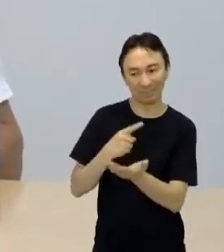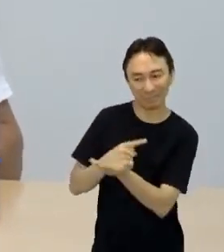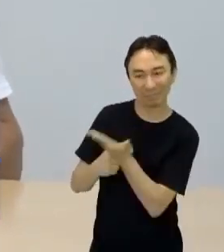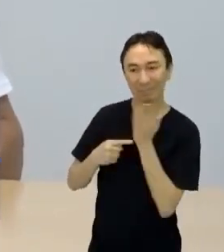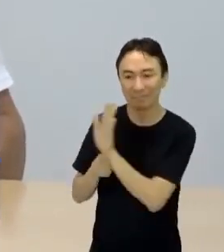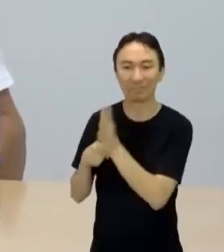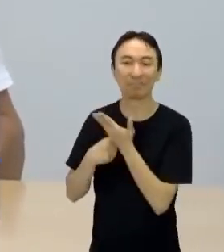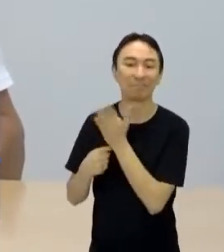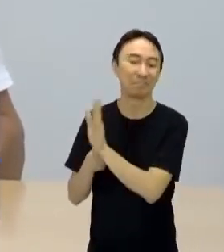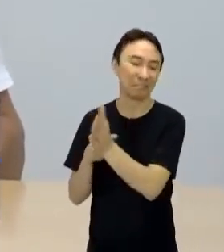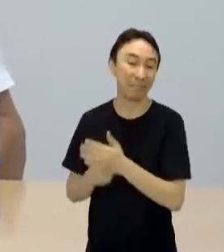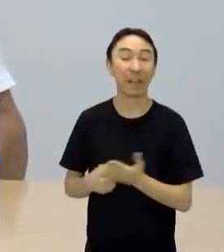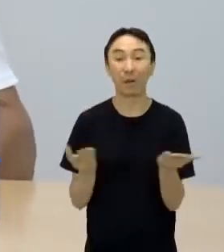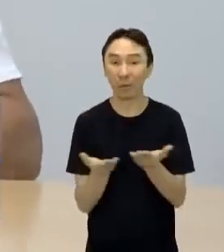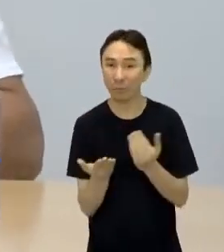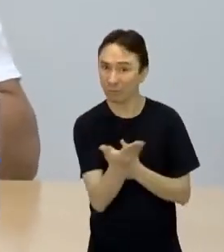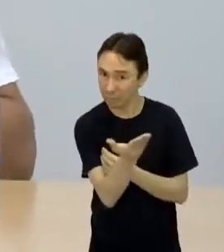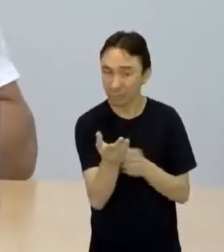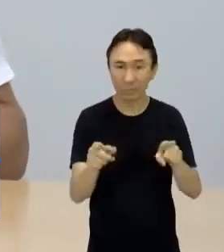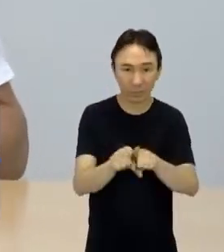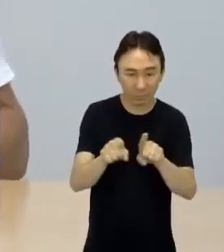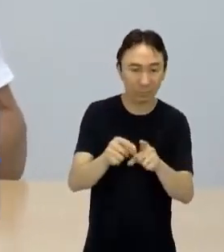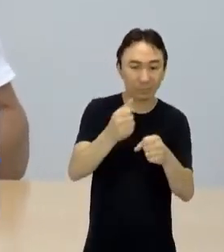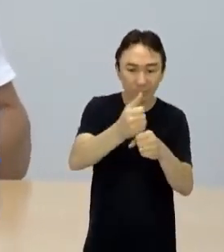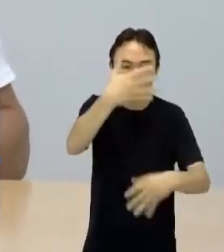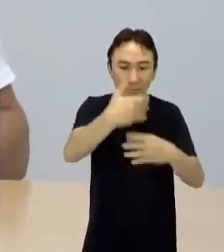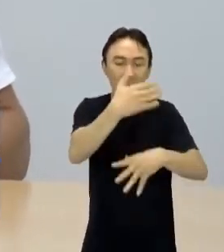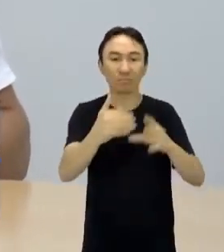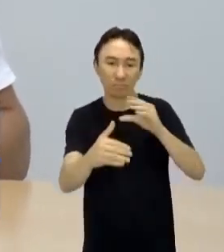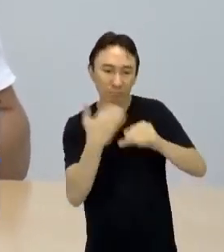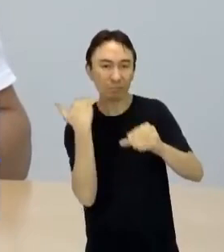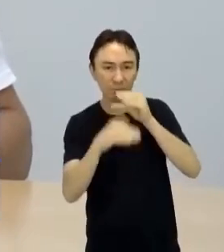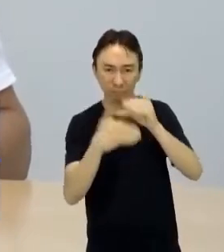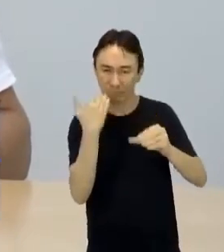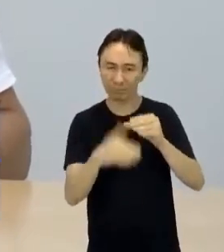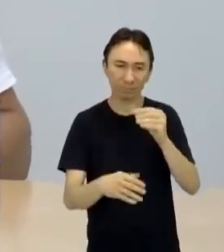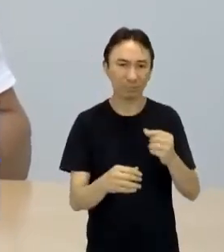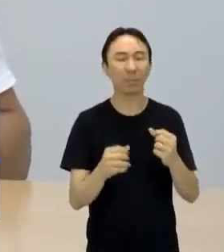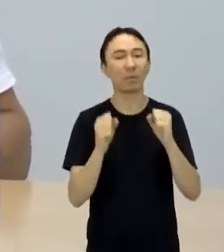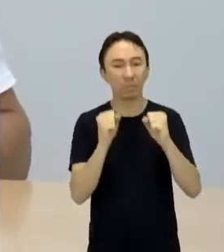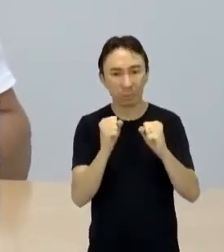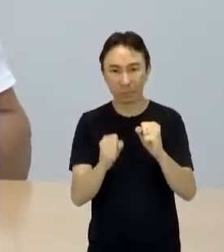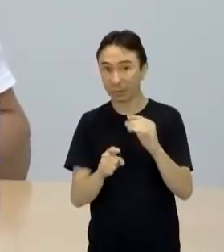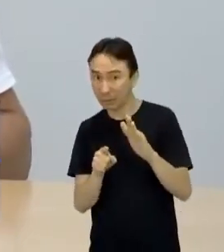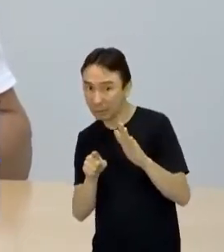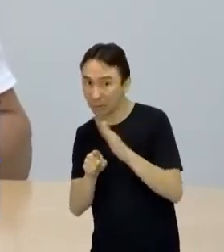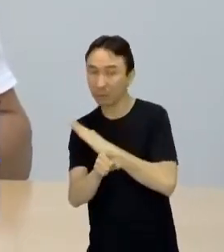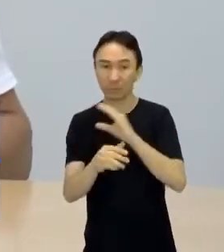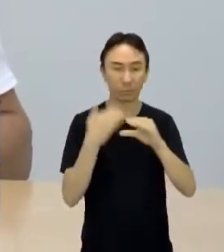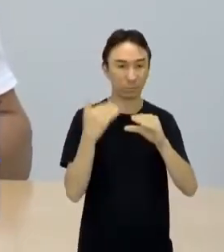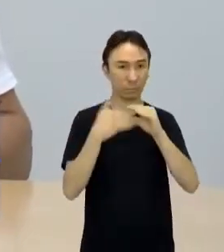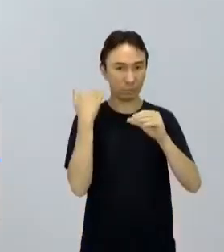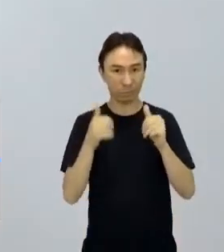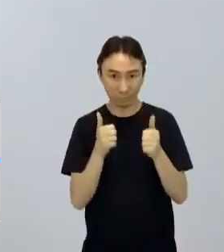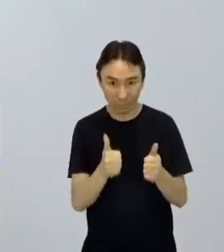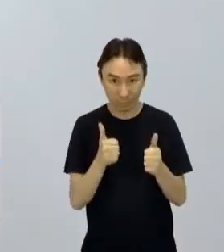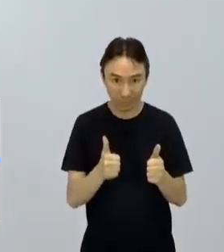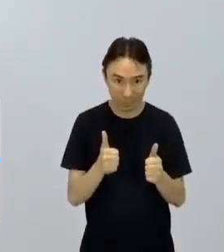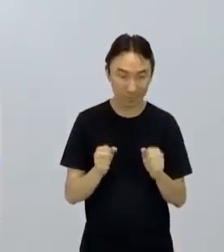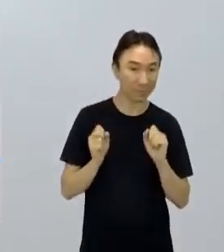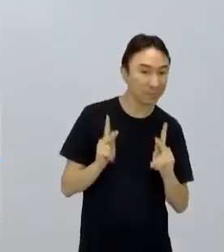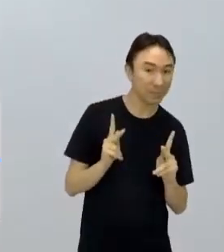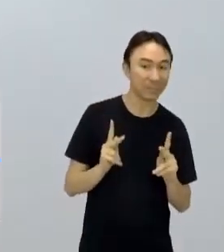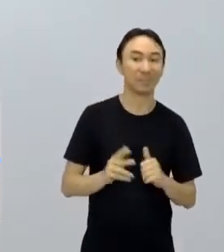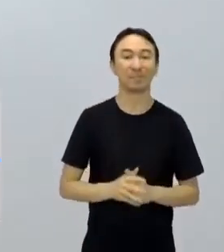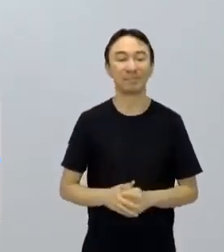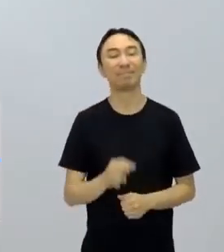vocês aí, então uma boa participação para todos aí nas perguntas, nas problematizações. Legal? Isso aí, professor.